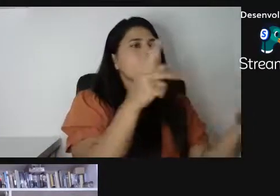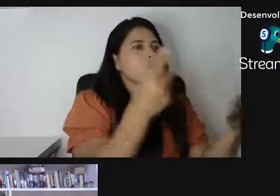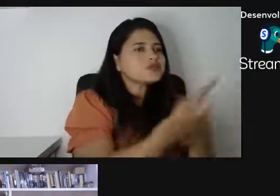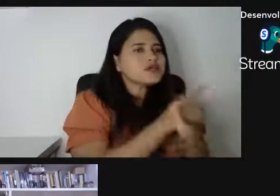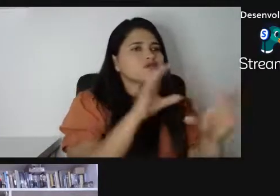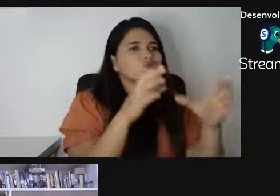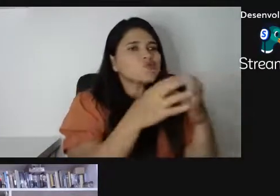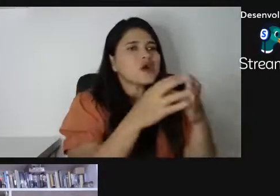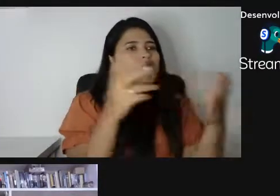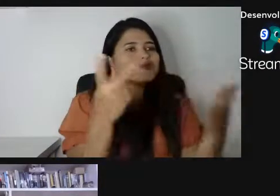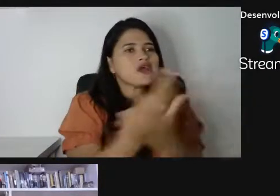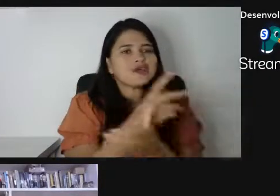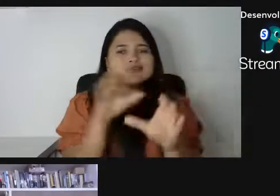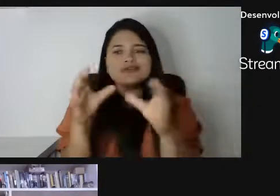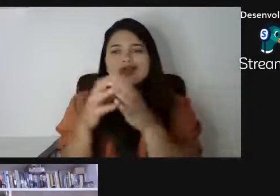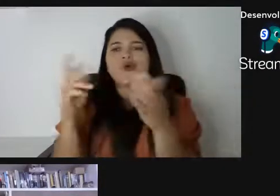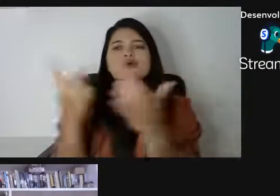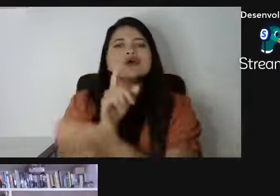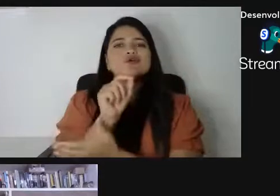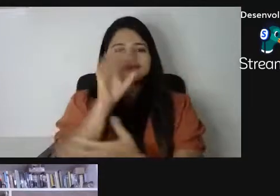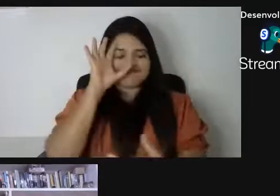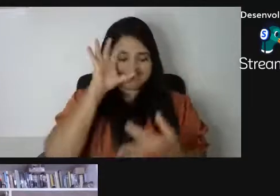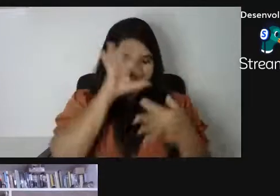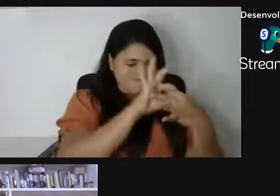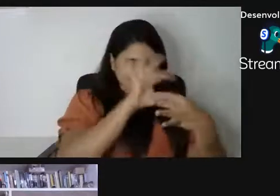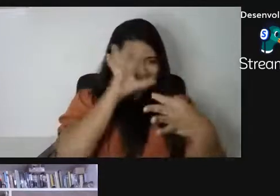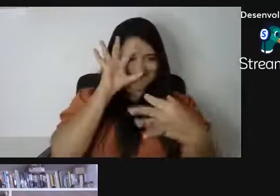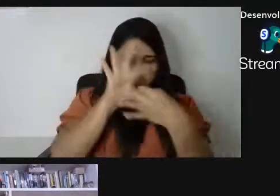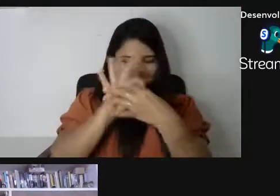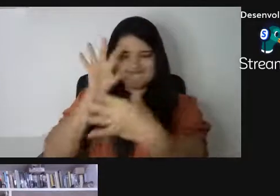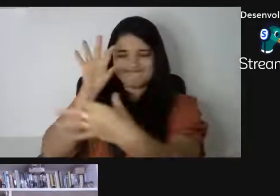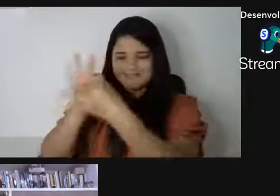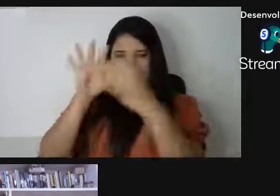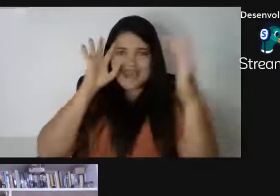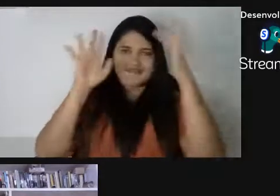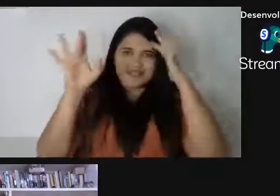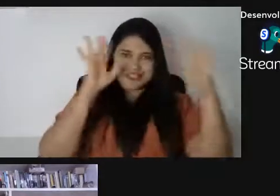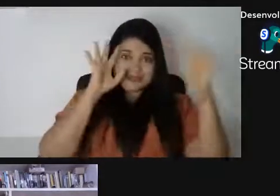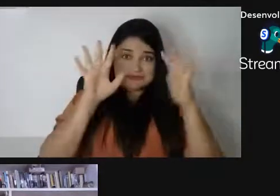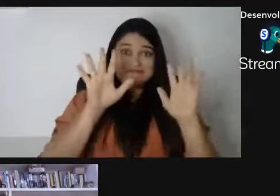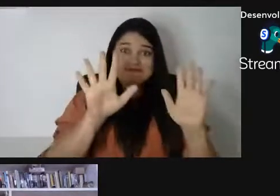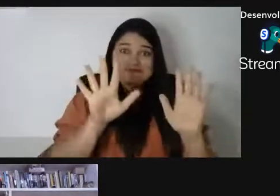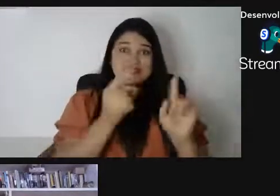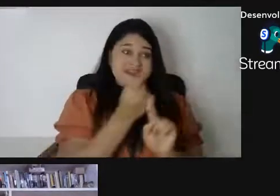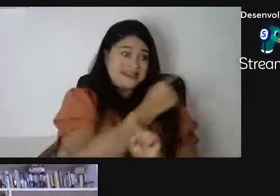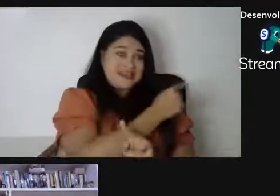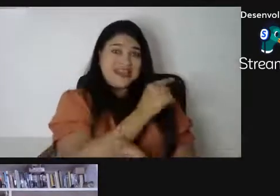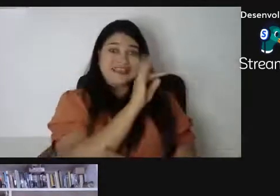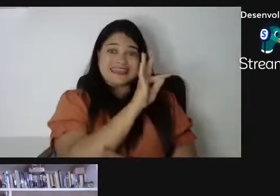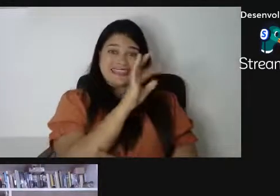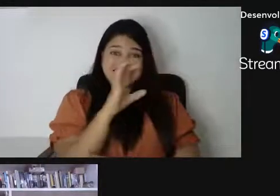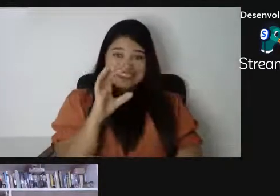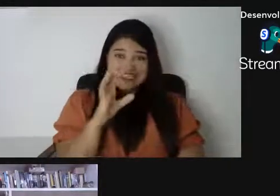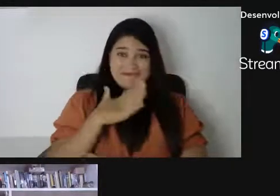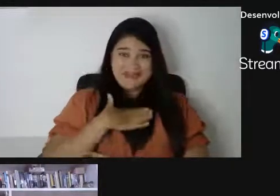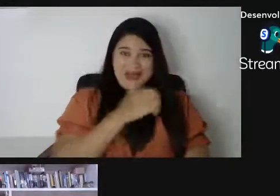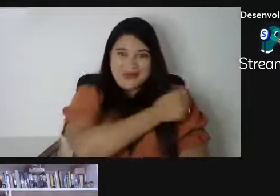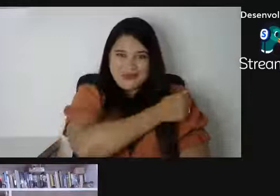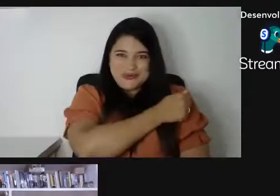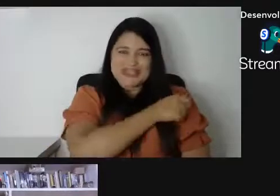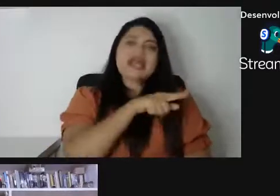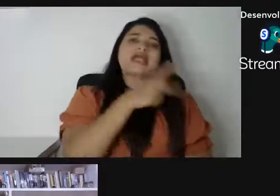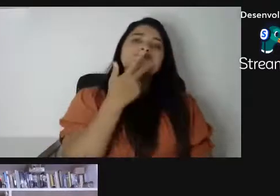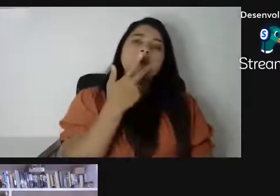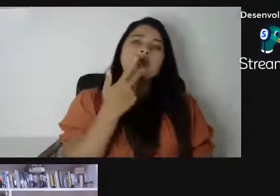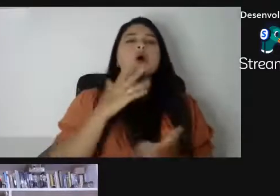Então, voltando à minha aluna de TCC, ela começou... porque o TILS tem que ser neutro e imparcial. Eu falei, a gente vai